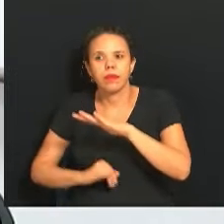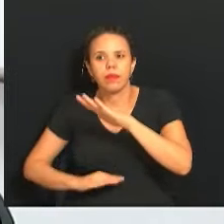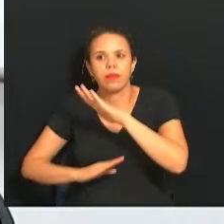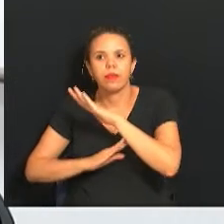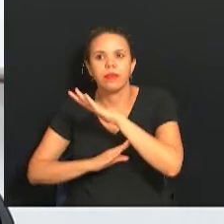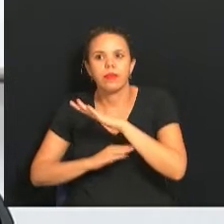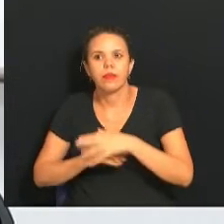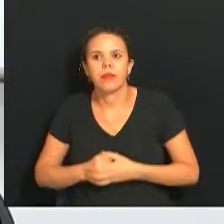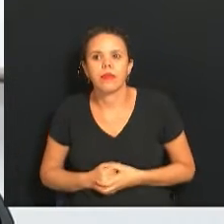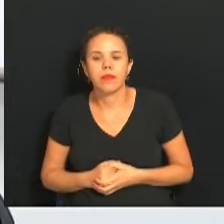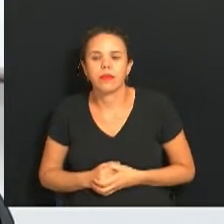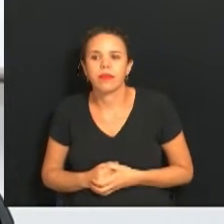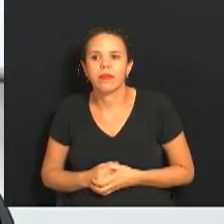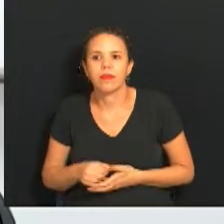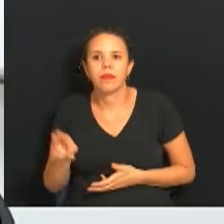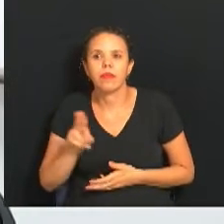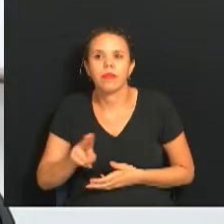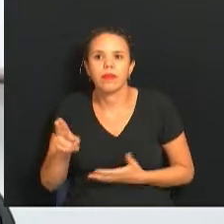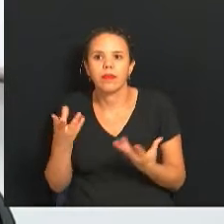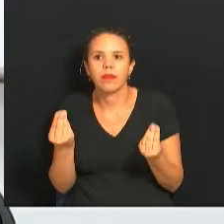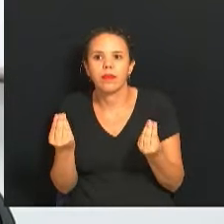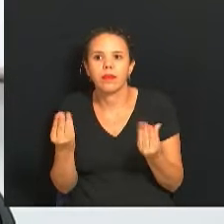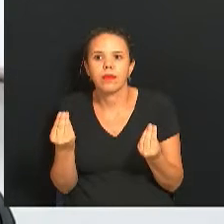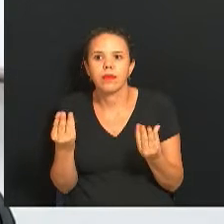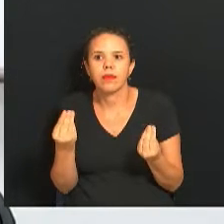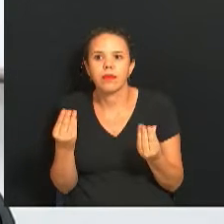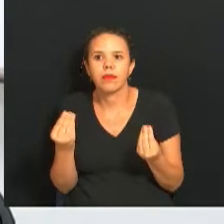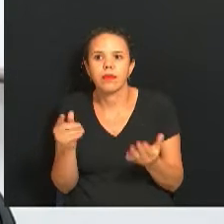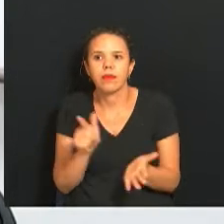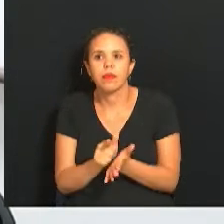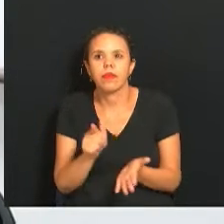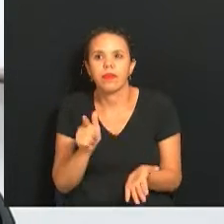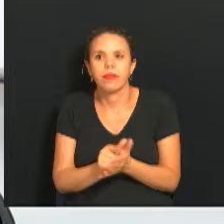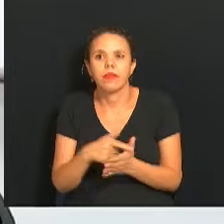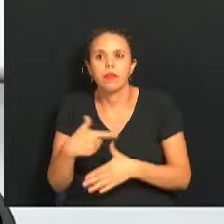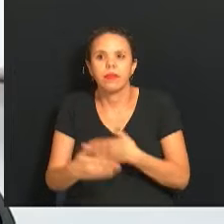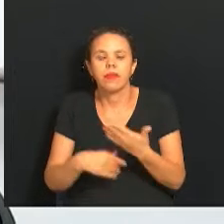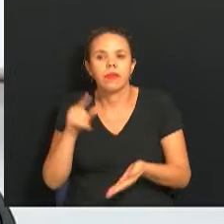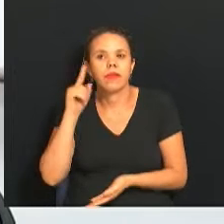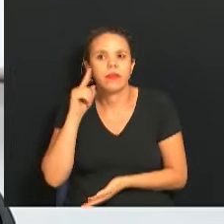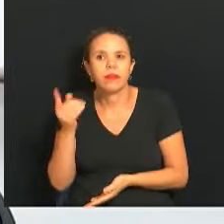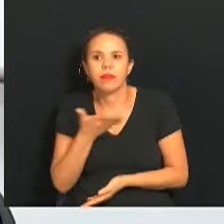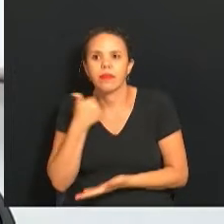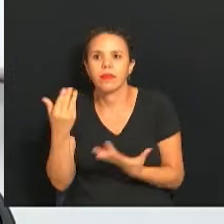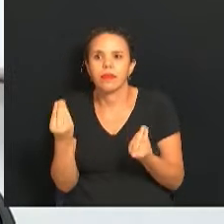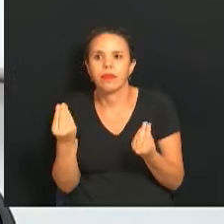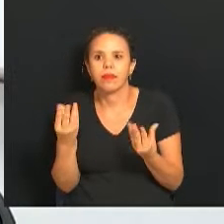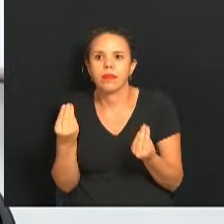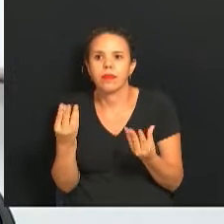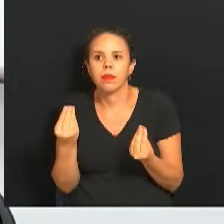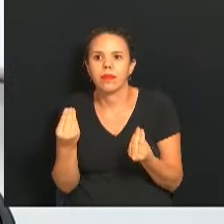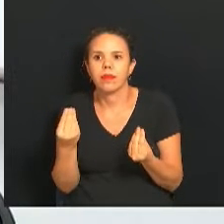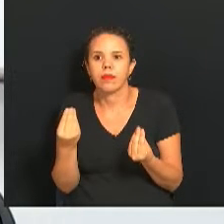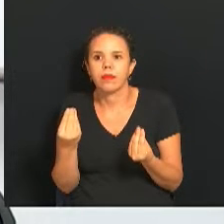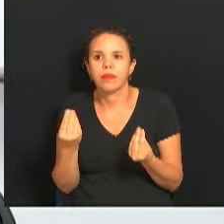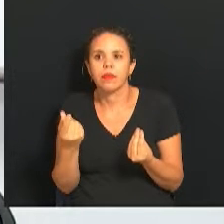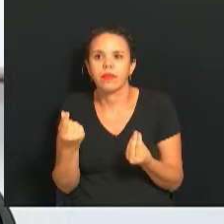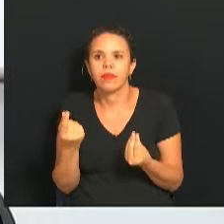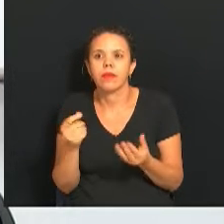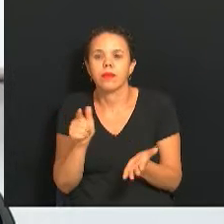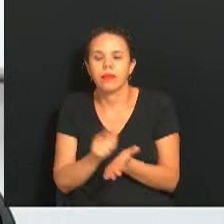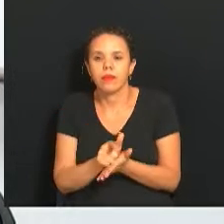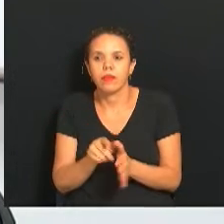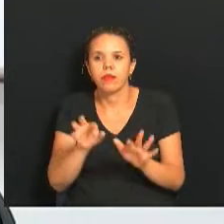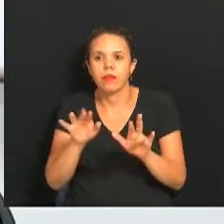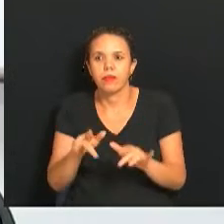Municipal, usa muito, né, o papel no seu dia a dia. Já melhoramos bastante, temos bastantes recursos digitais